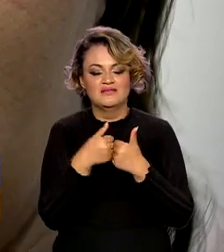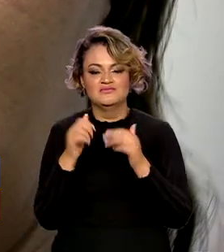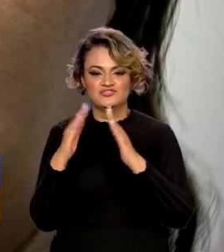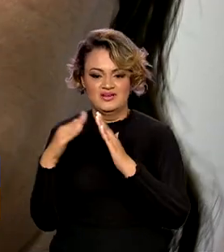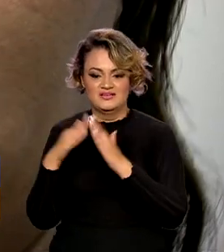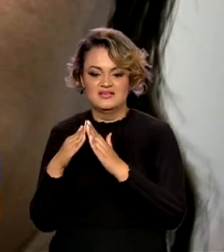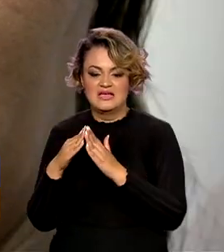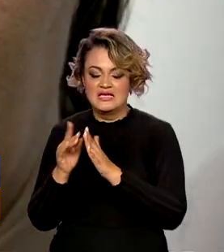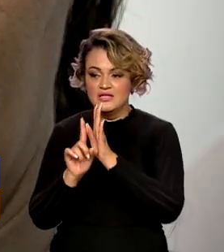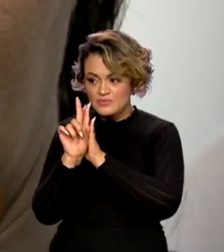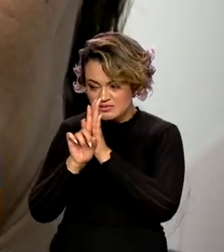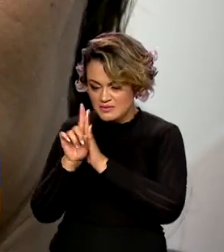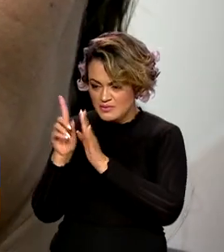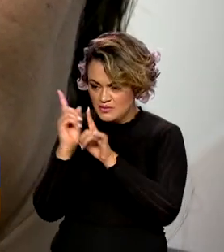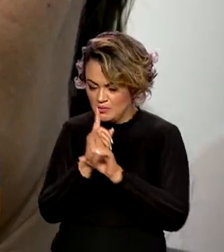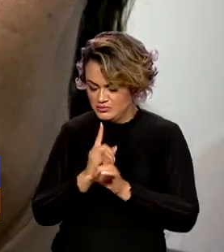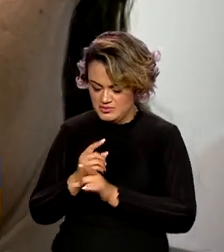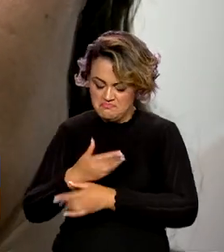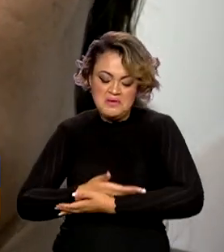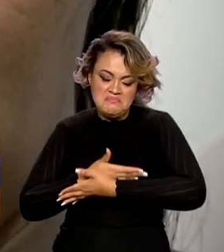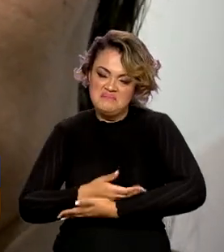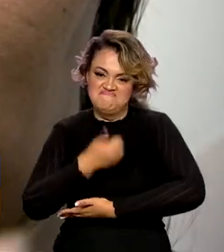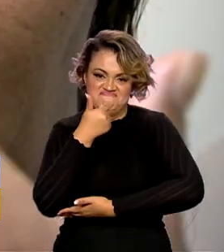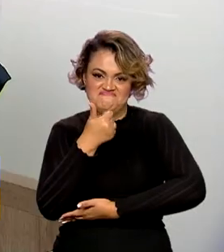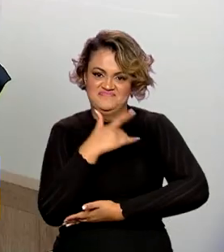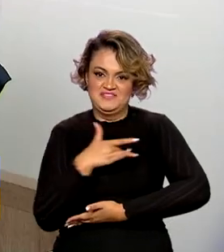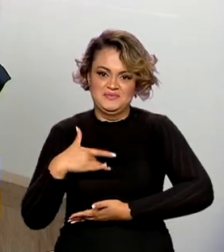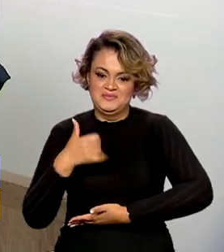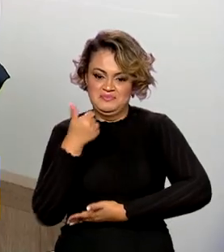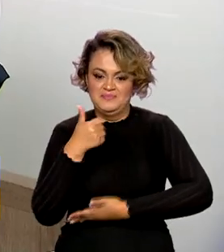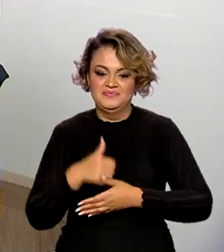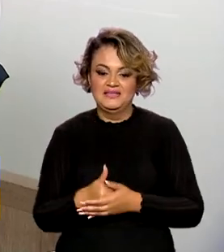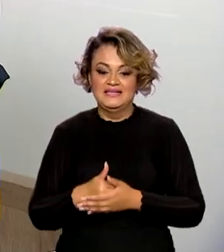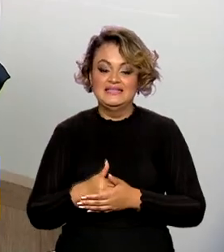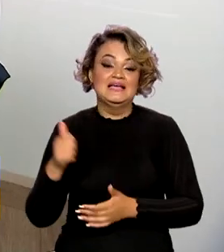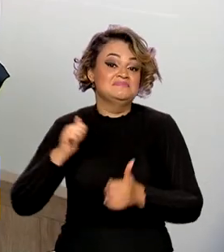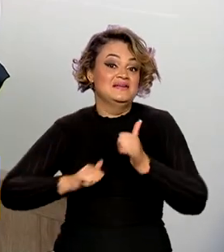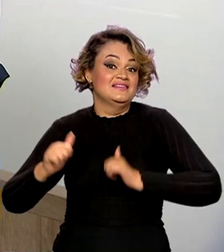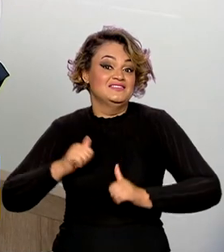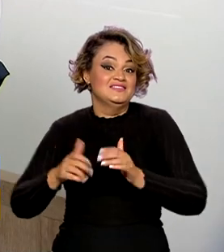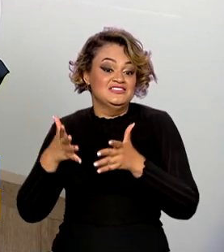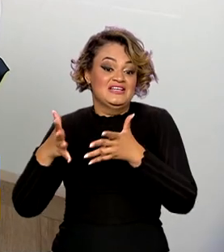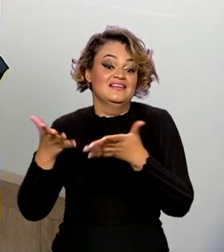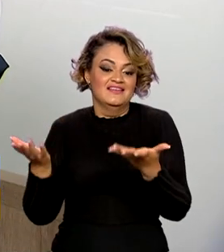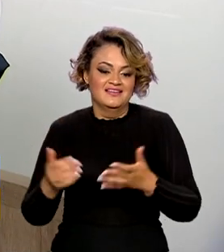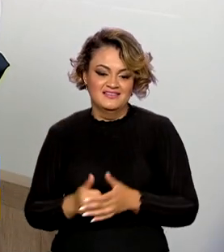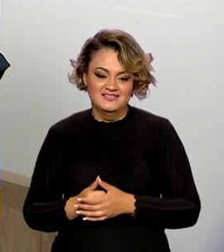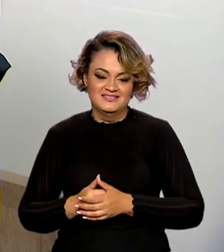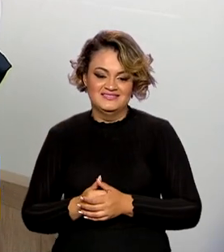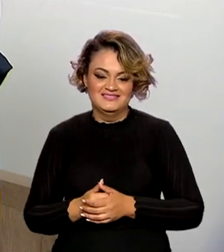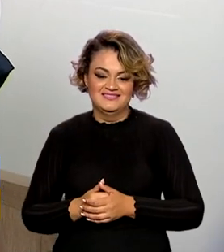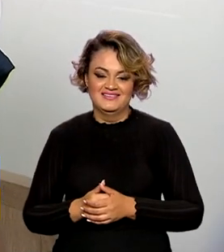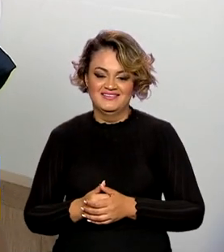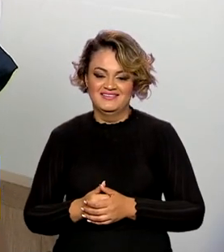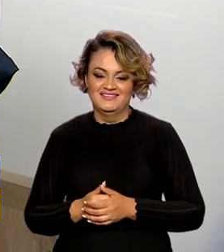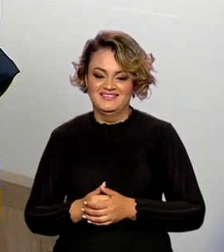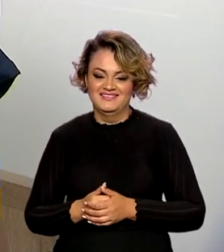exames apontam que o bebê está em perfeita à saúde e qualquer expectativa da chegada dessa princesa